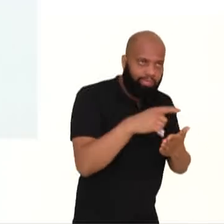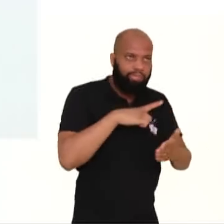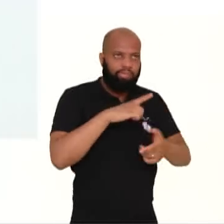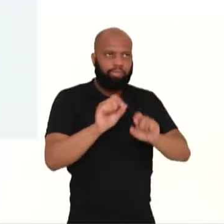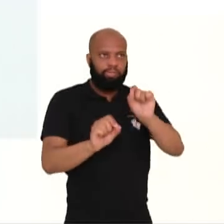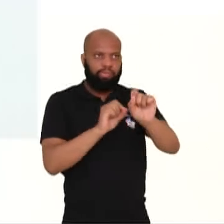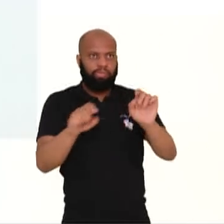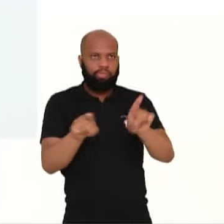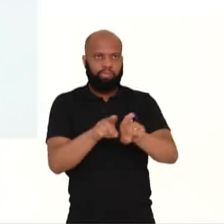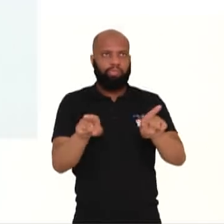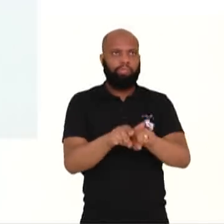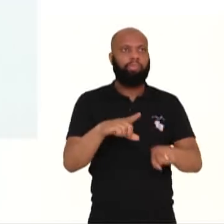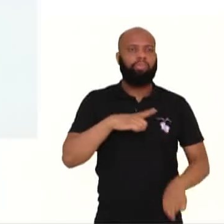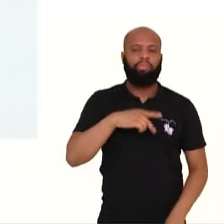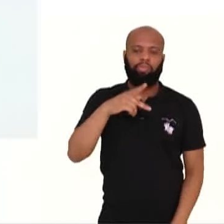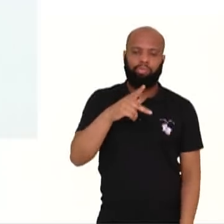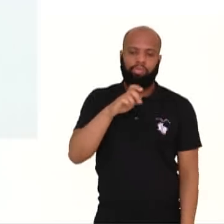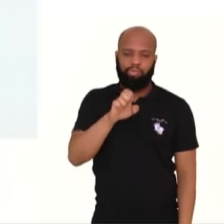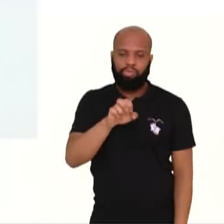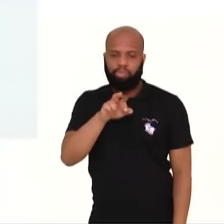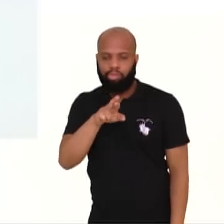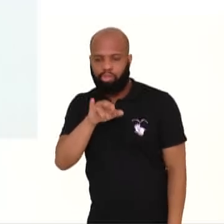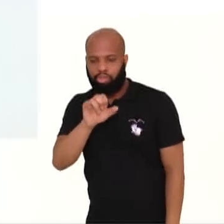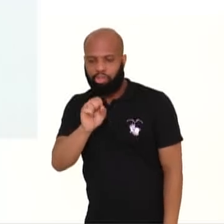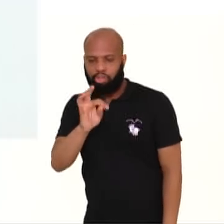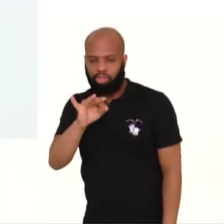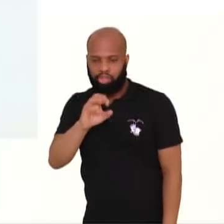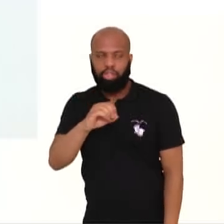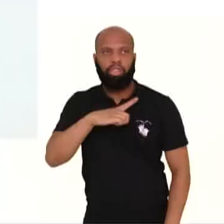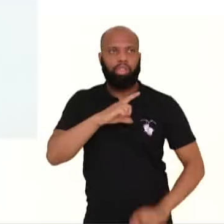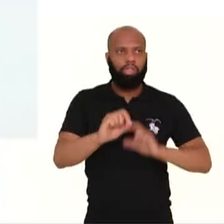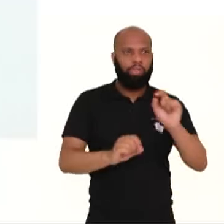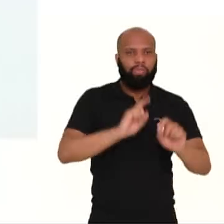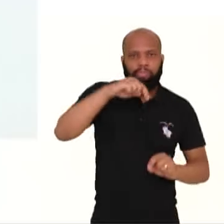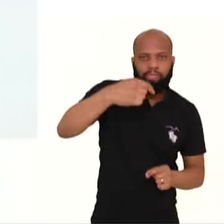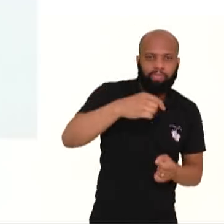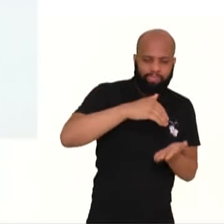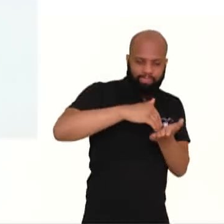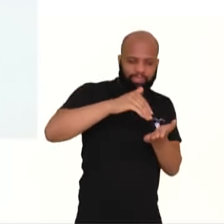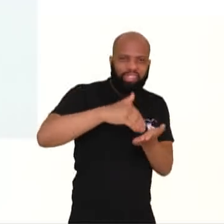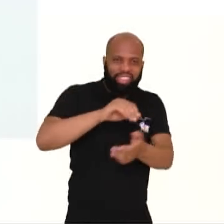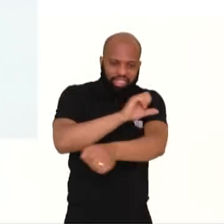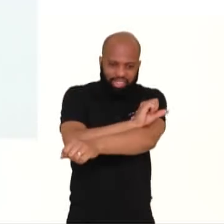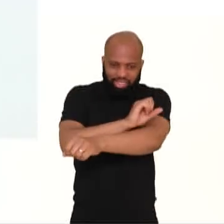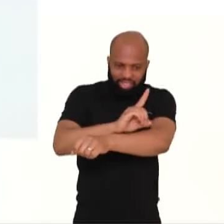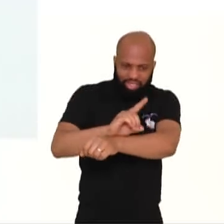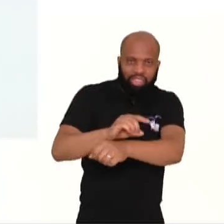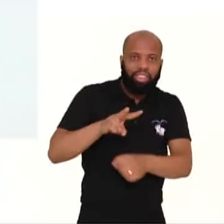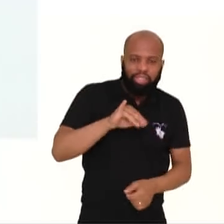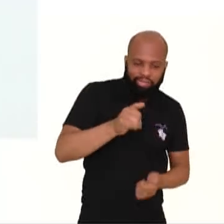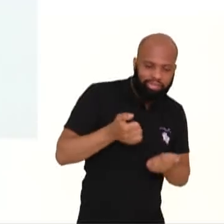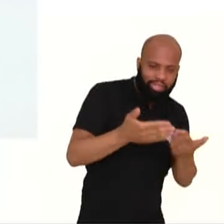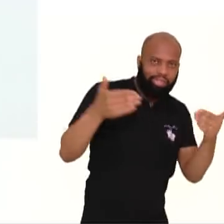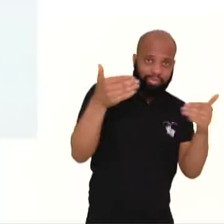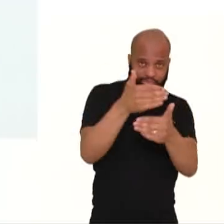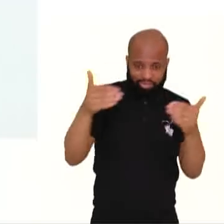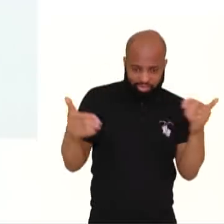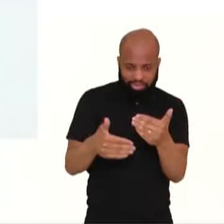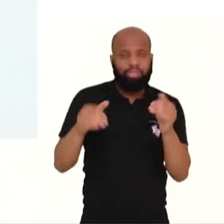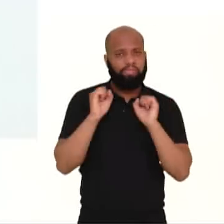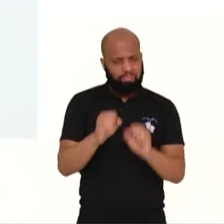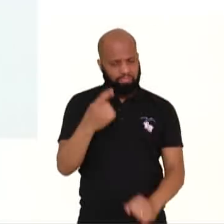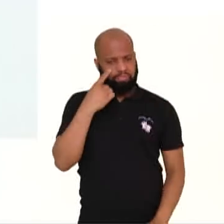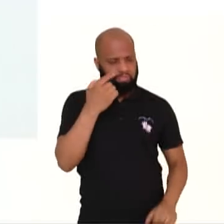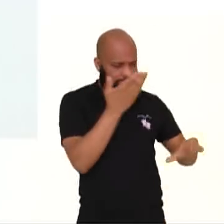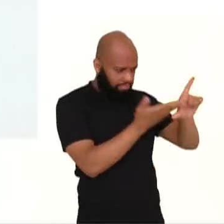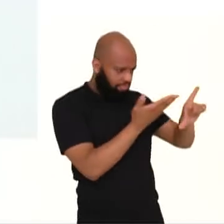ali está escrito peristilo, pequenininho. A Secretaria de Educação depois te disponibiliza os slides dessa aula. Você tem também lá